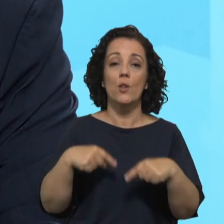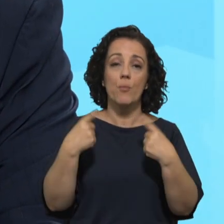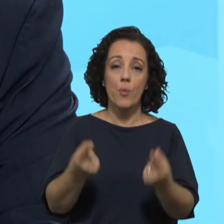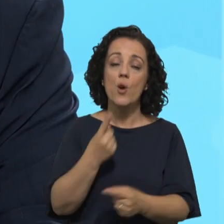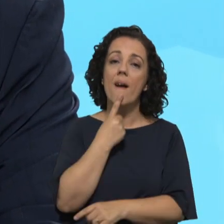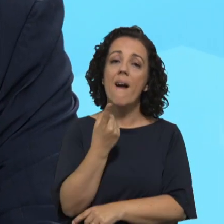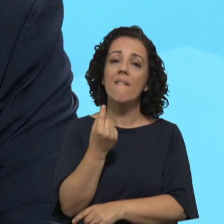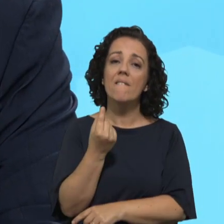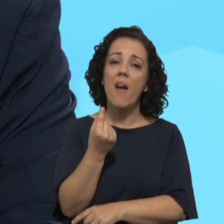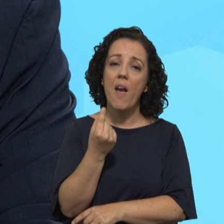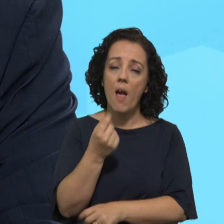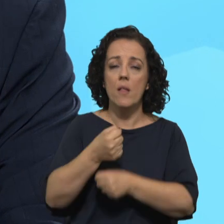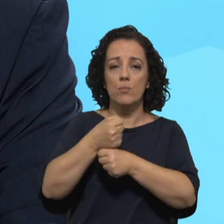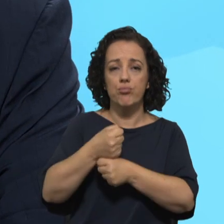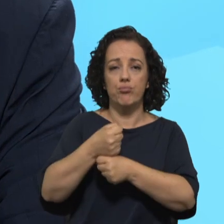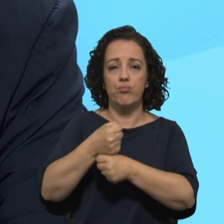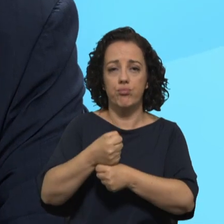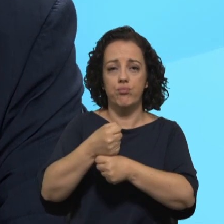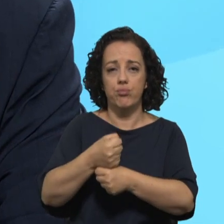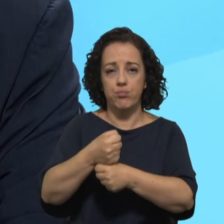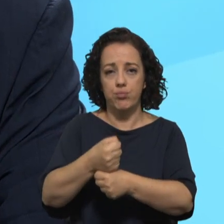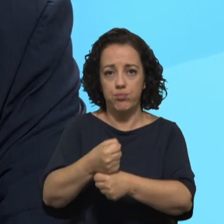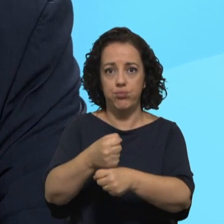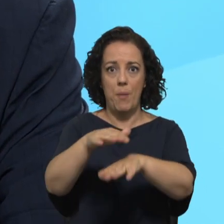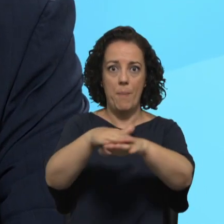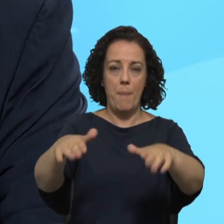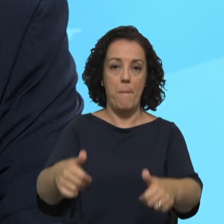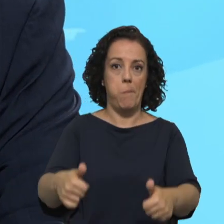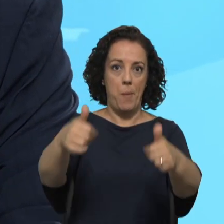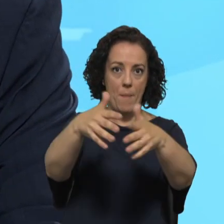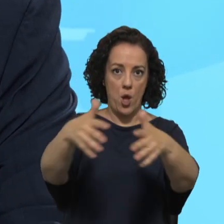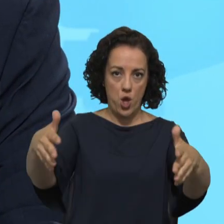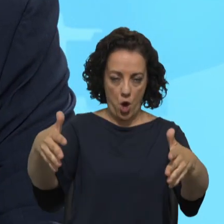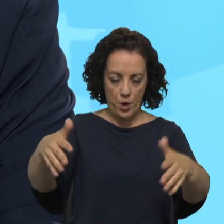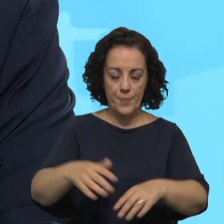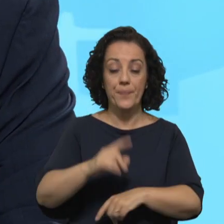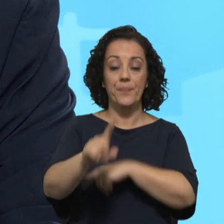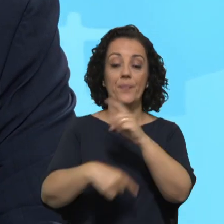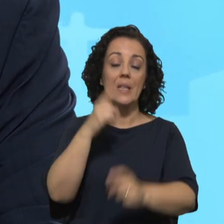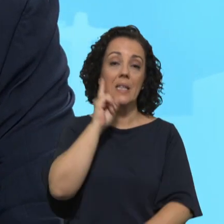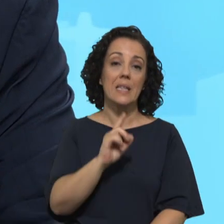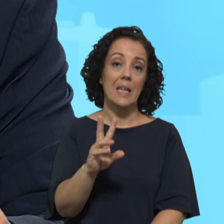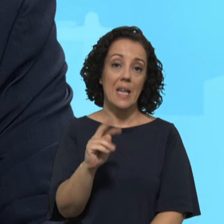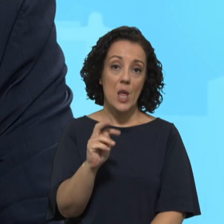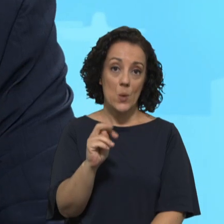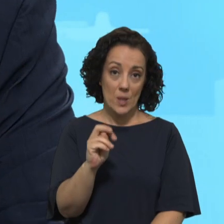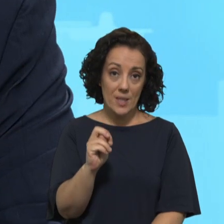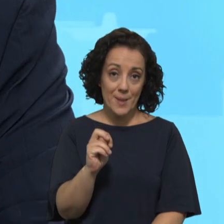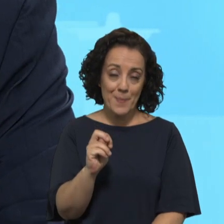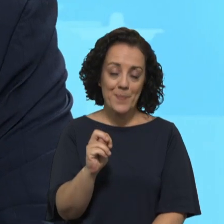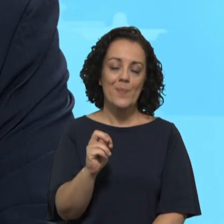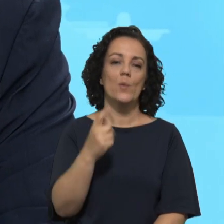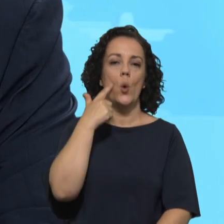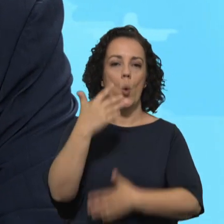percorrerá o recinto até ao altar maior. Depois, no dia 13, continuaremos a ter a cruz